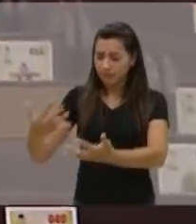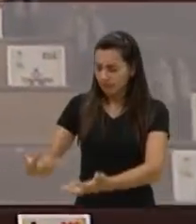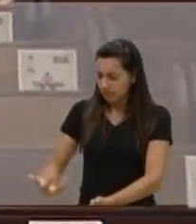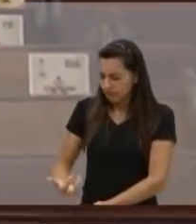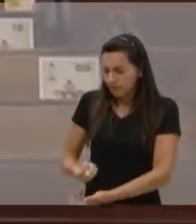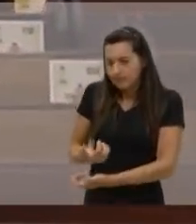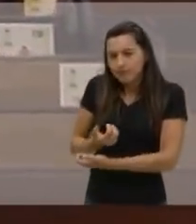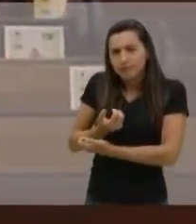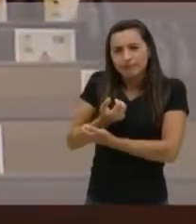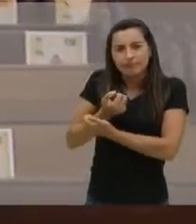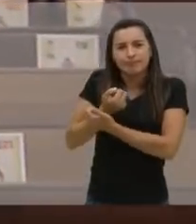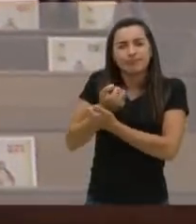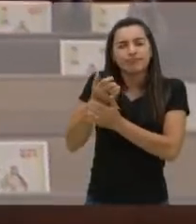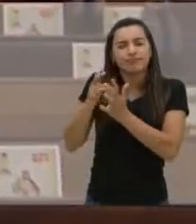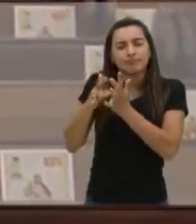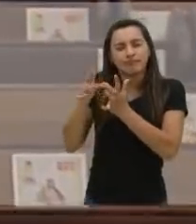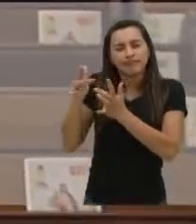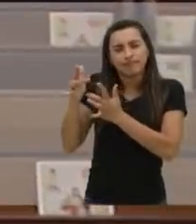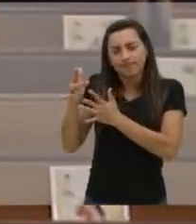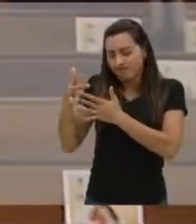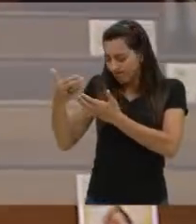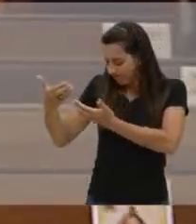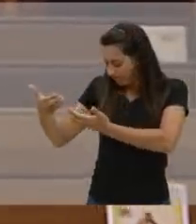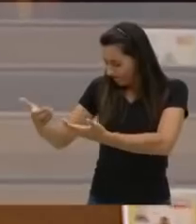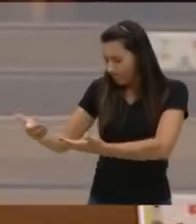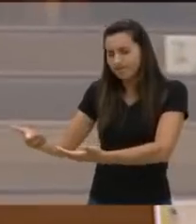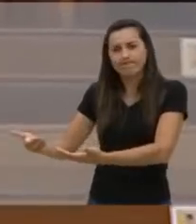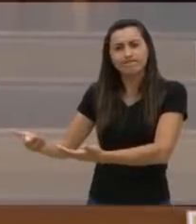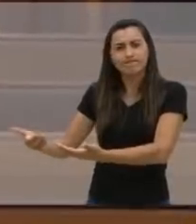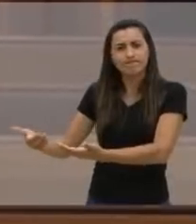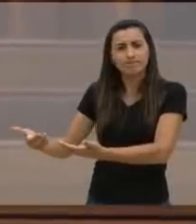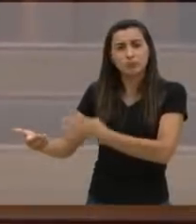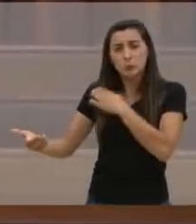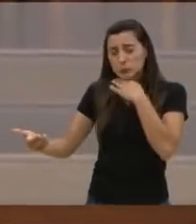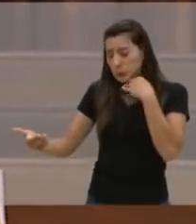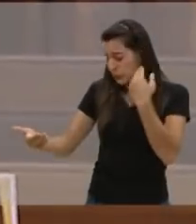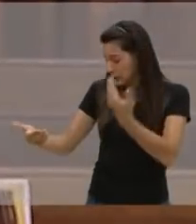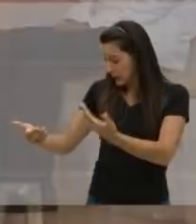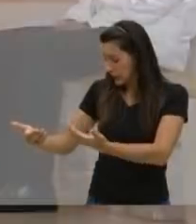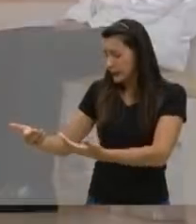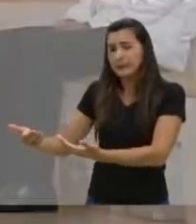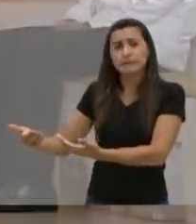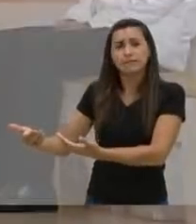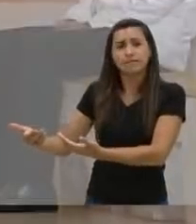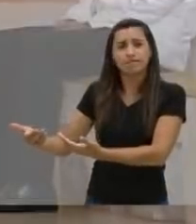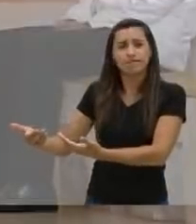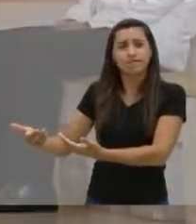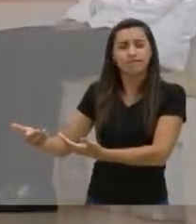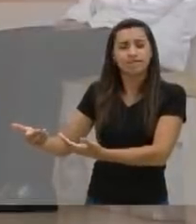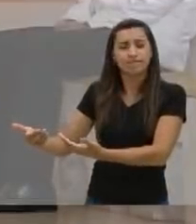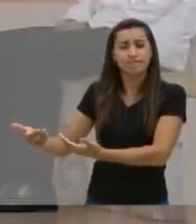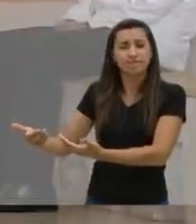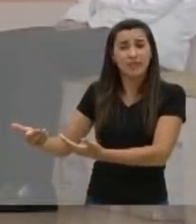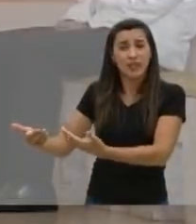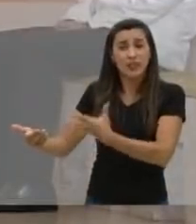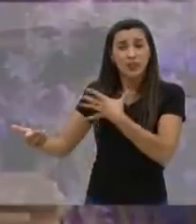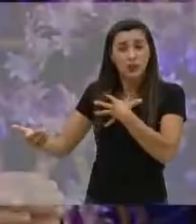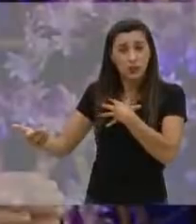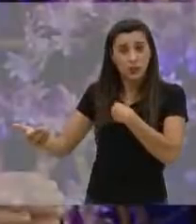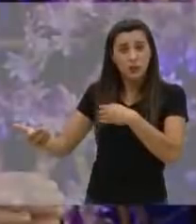braços, chagado, morto. Nossa Senhora, depois que teu filho morreu,